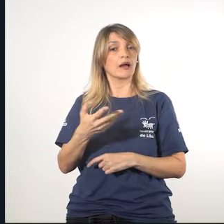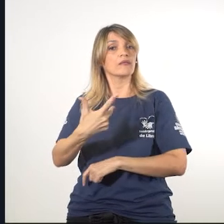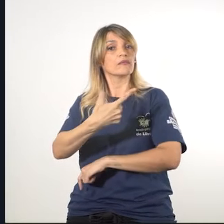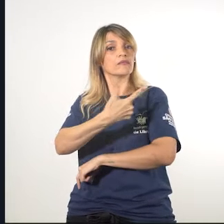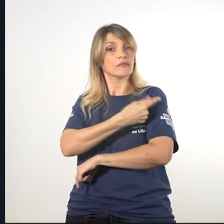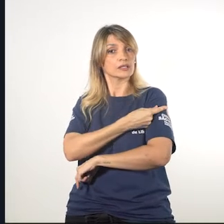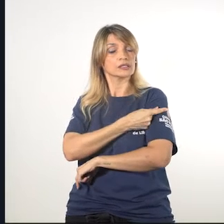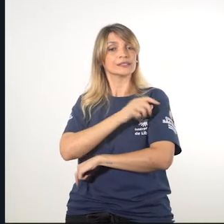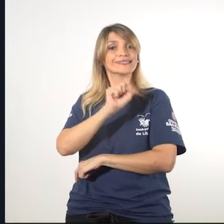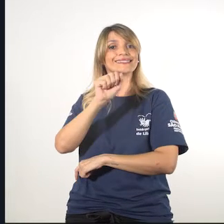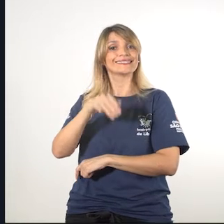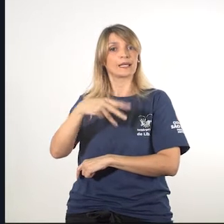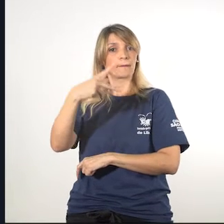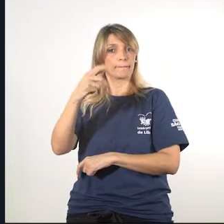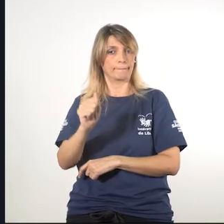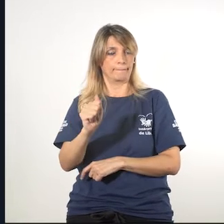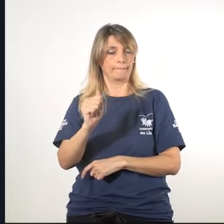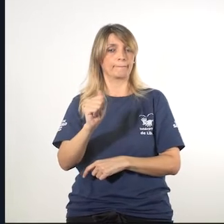prefeitura.sp.gov.br/vacina-sampa.